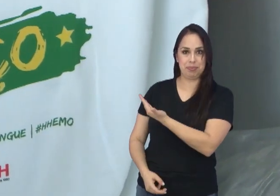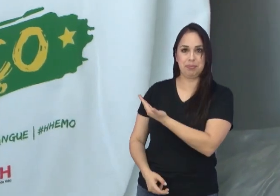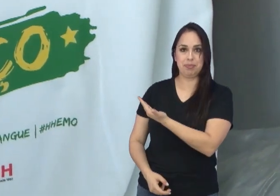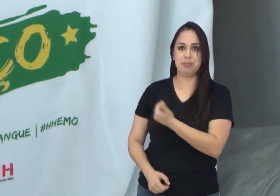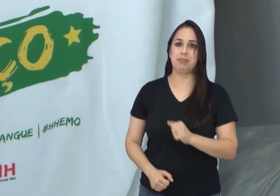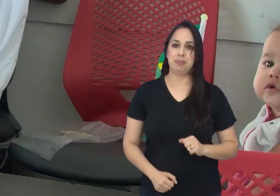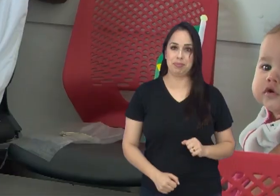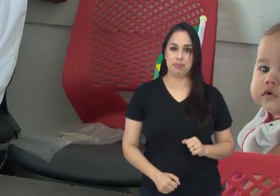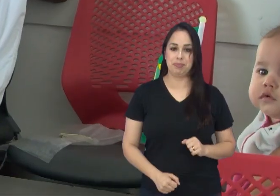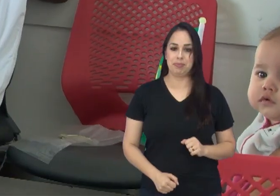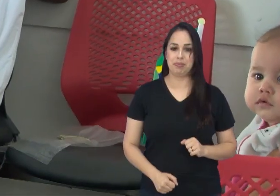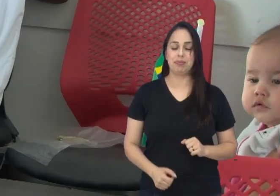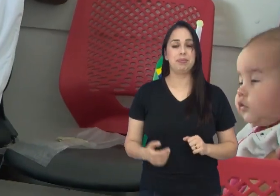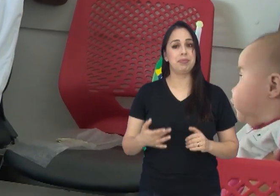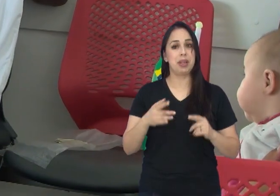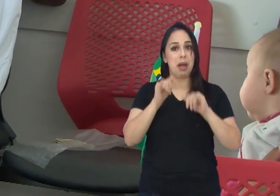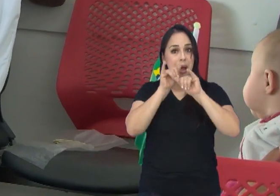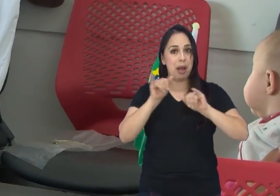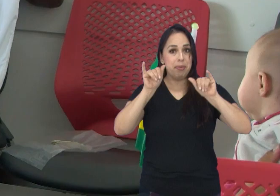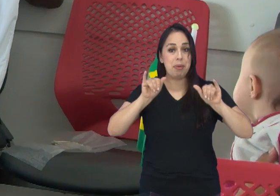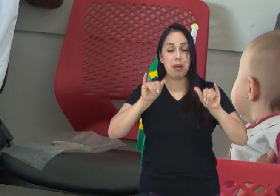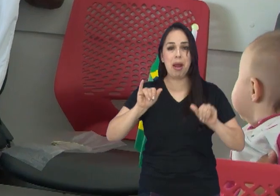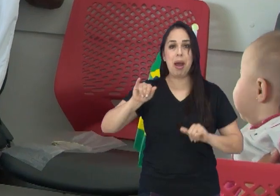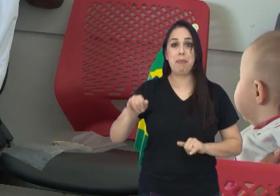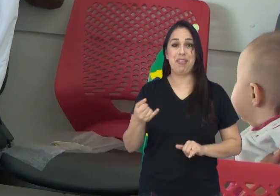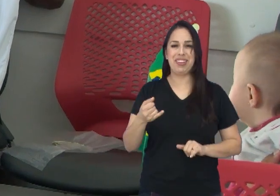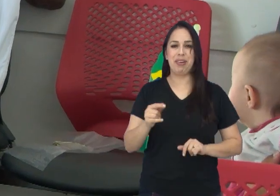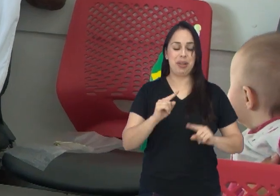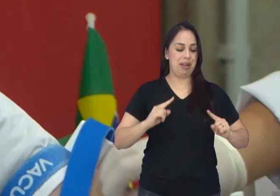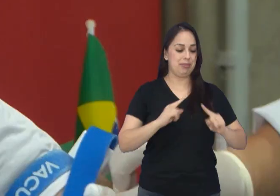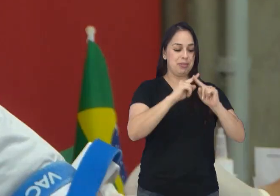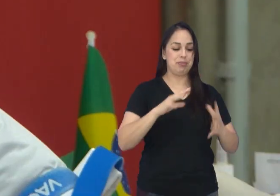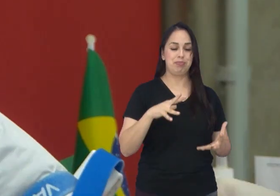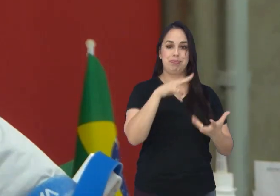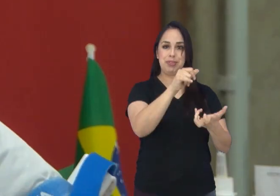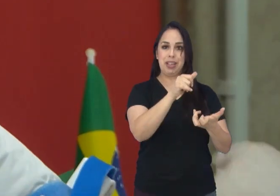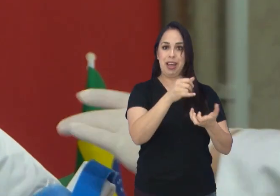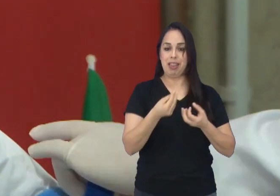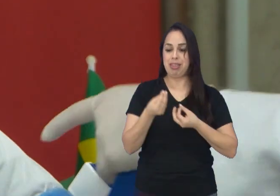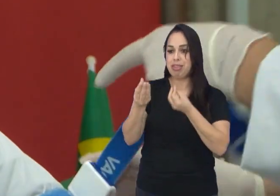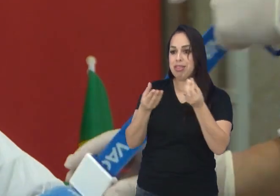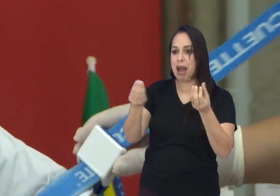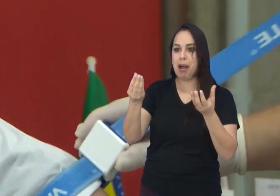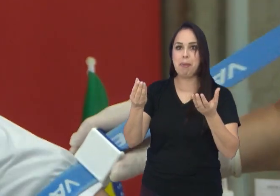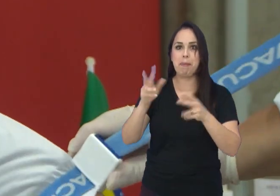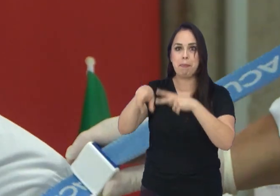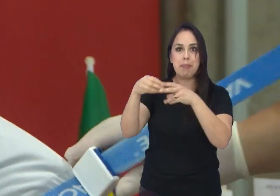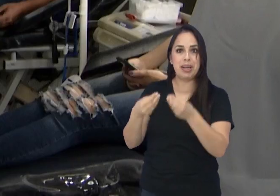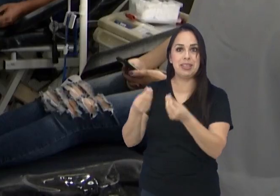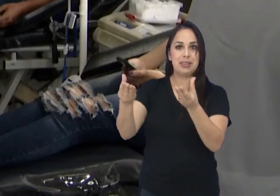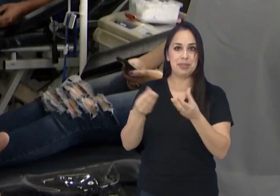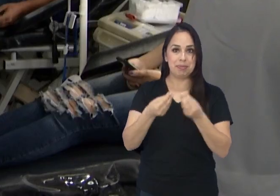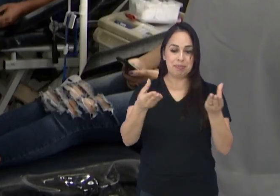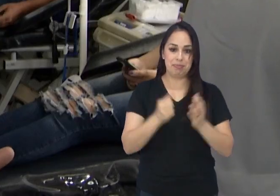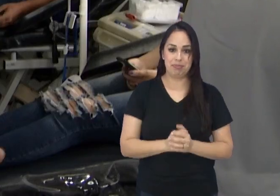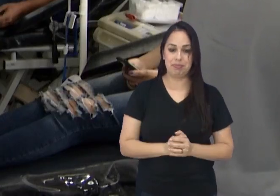Também um Golaço, a campanha vai aproveitar o clima de Copa do Mundo e oferecer brindes aos doadores. O futebol ele hoje é uma